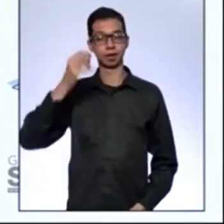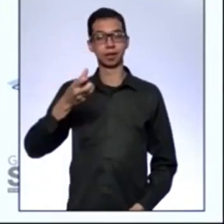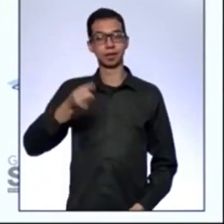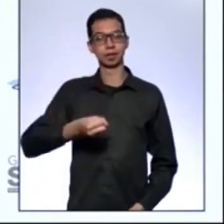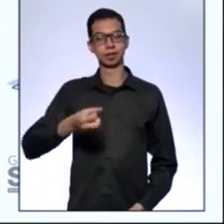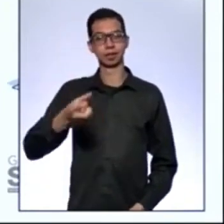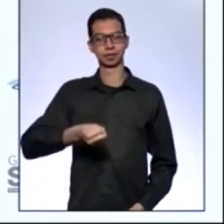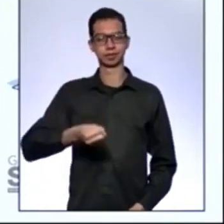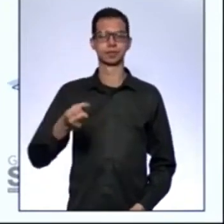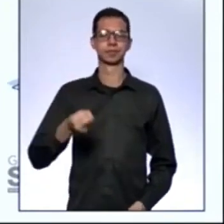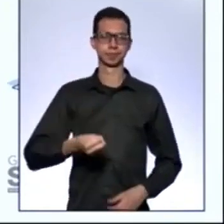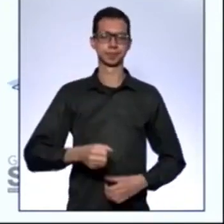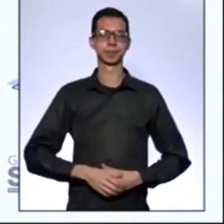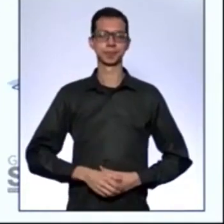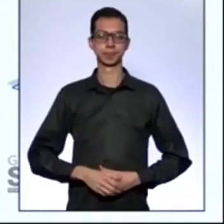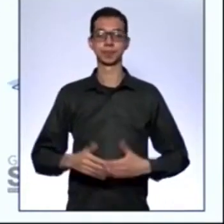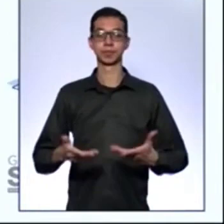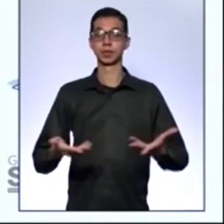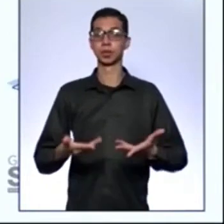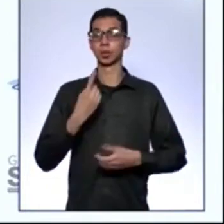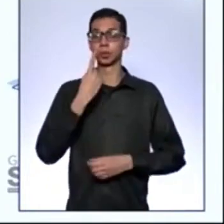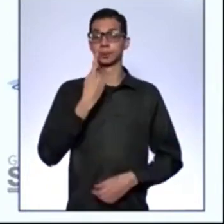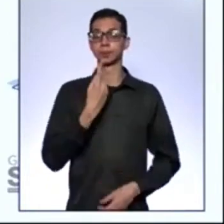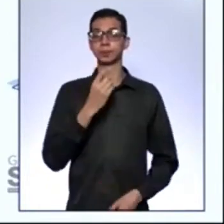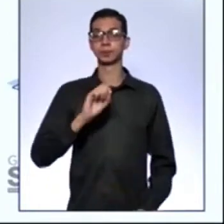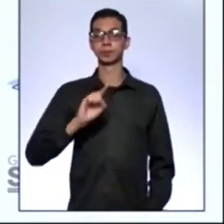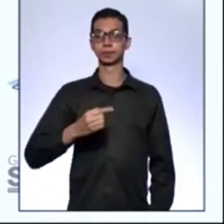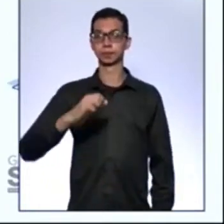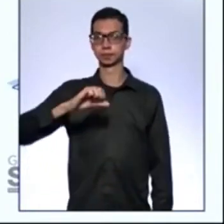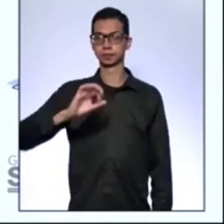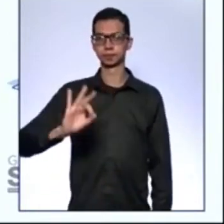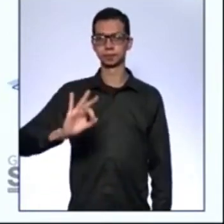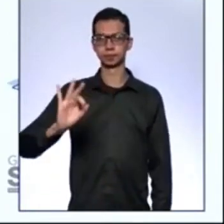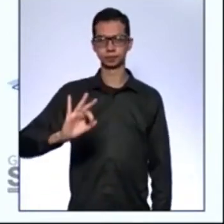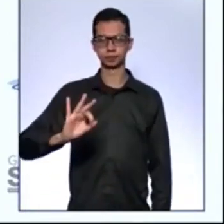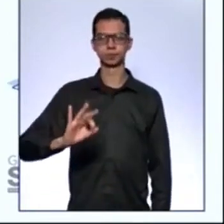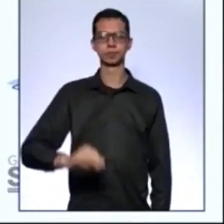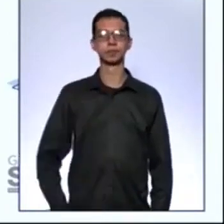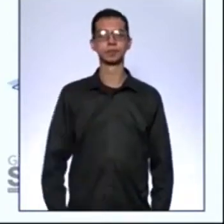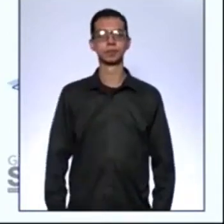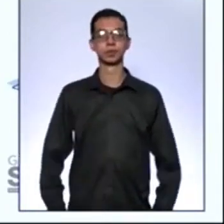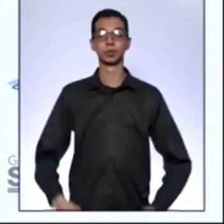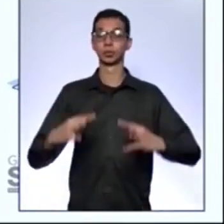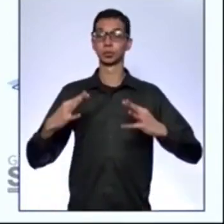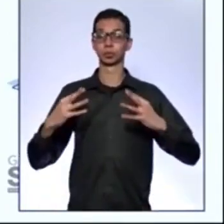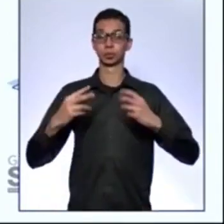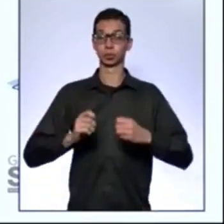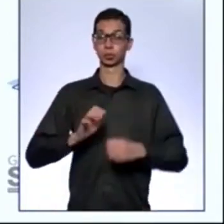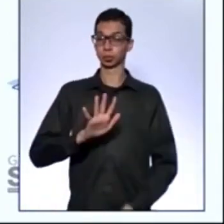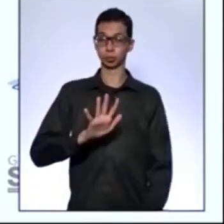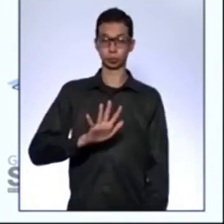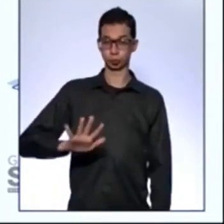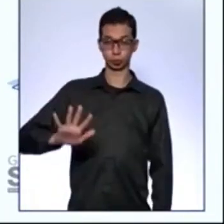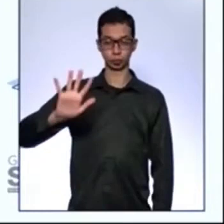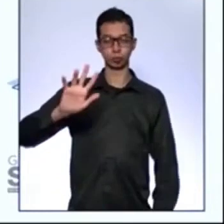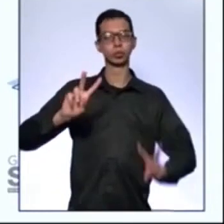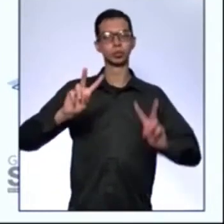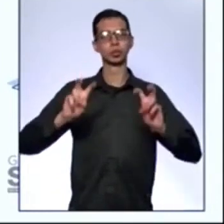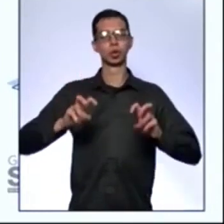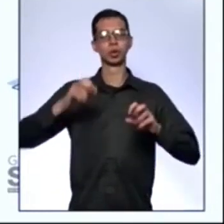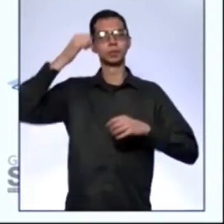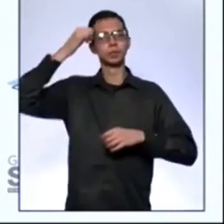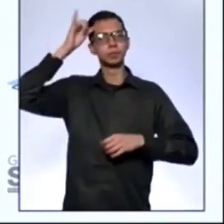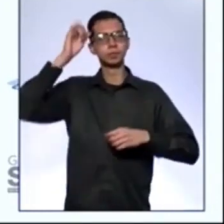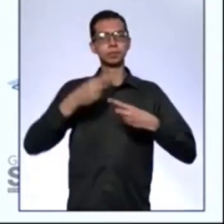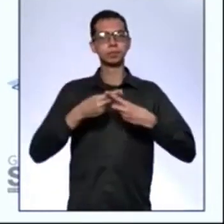agora vamos lá 10,9 por cento de o total de bovinos